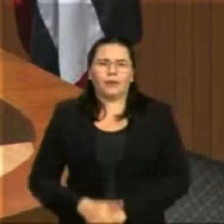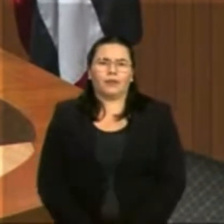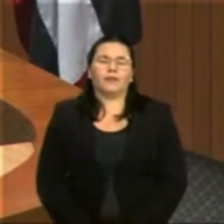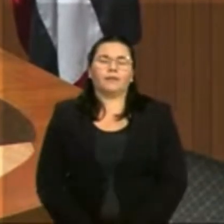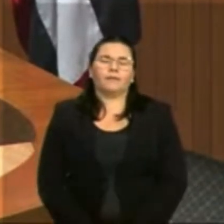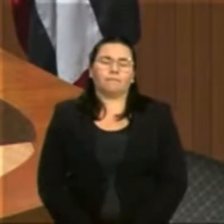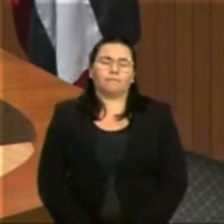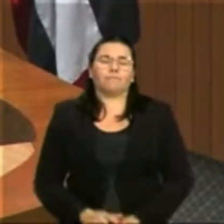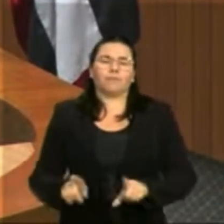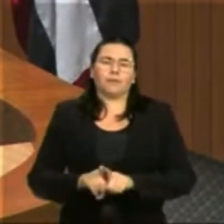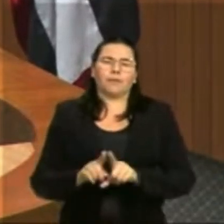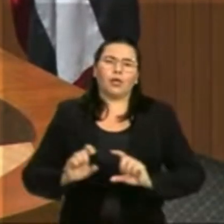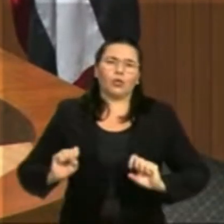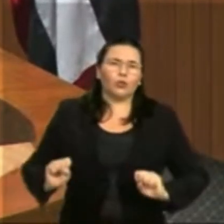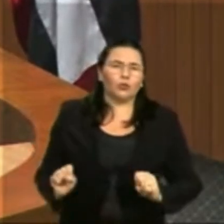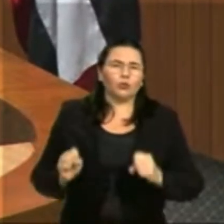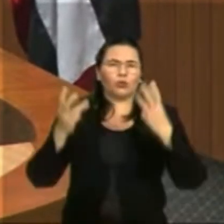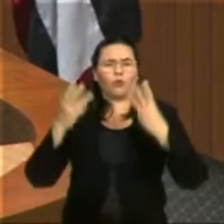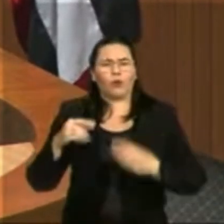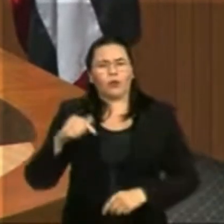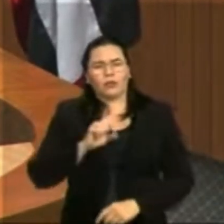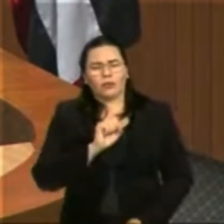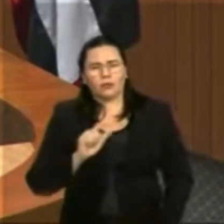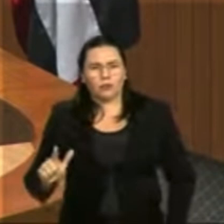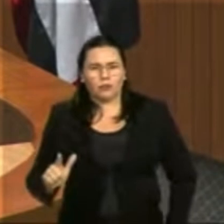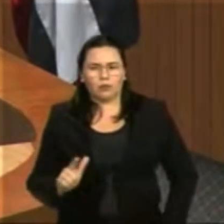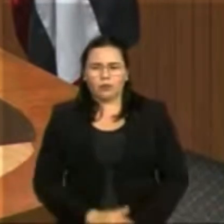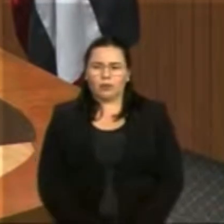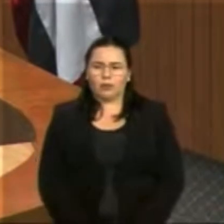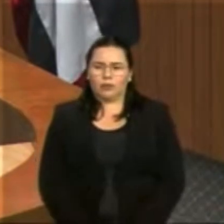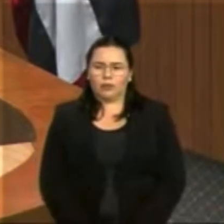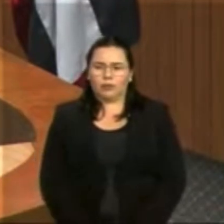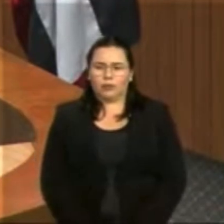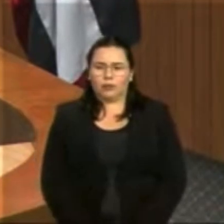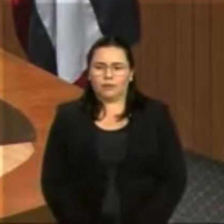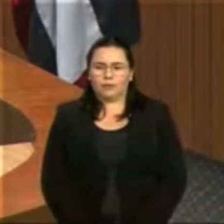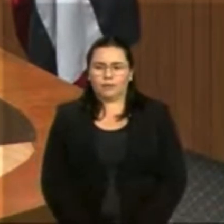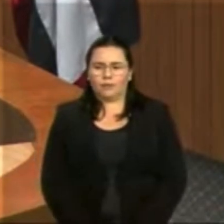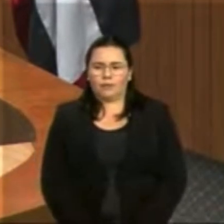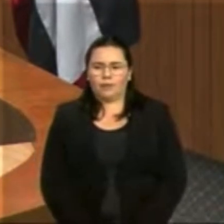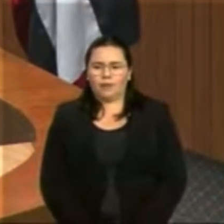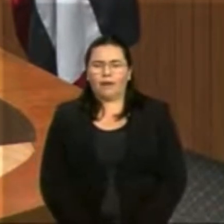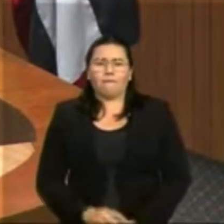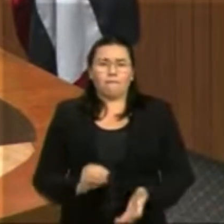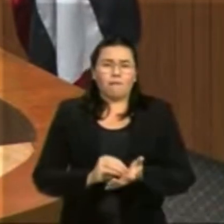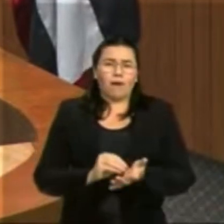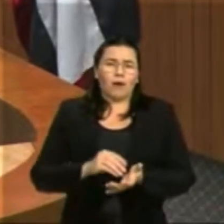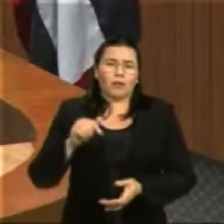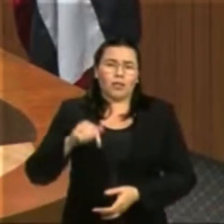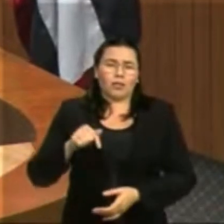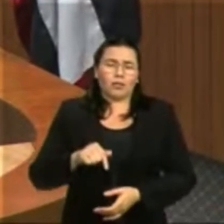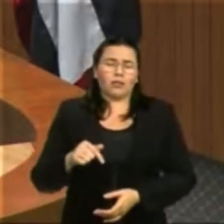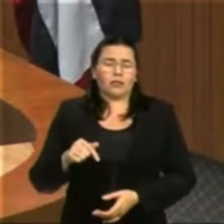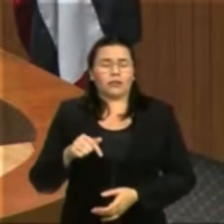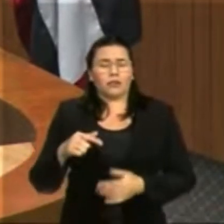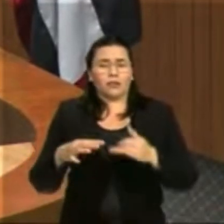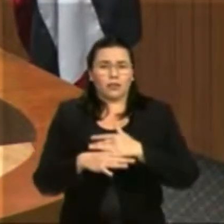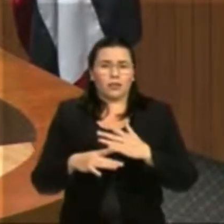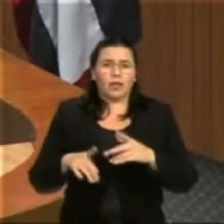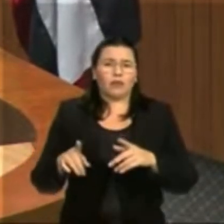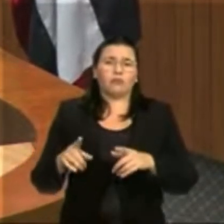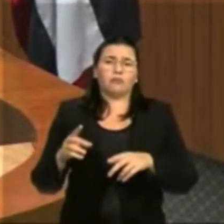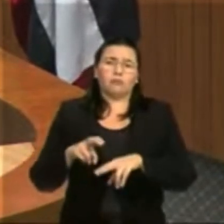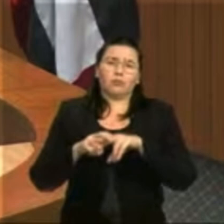de entretenimento. Nós importamos entretenimento porque aqui falta na cidade, mas o sentimento parece que foi de